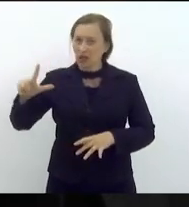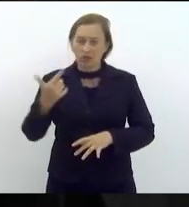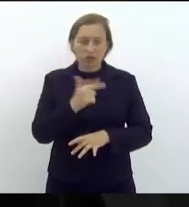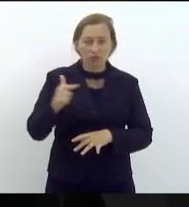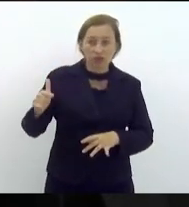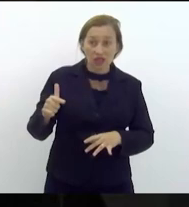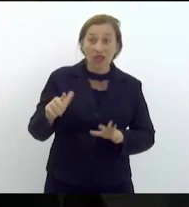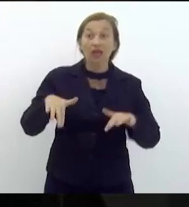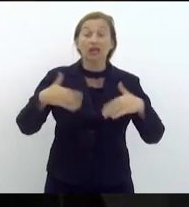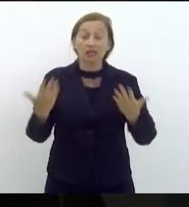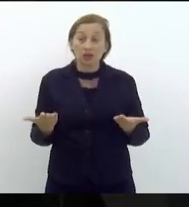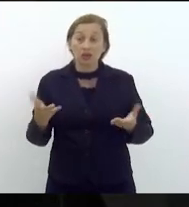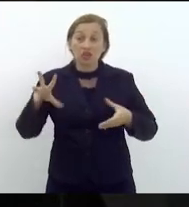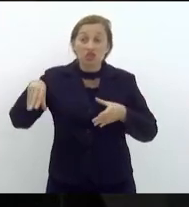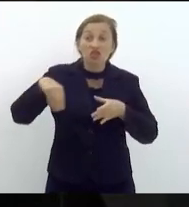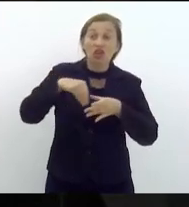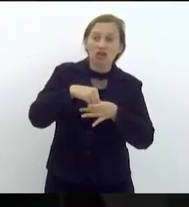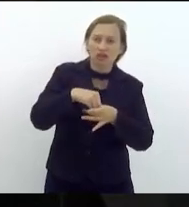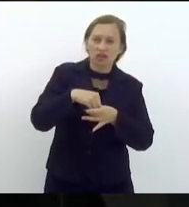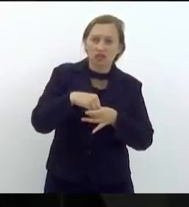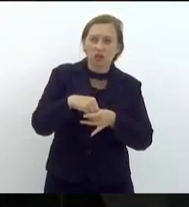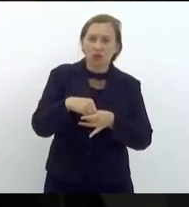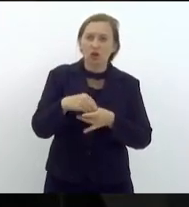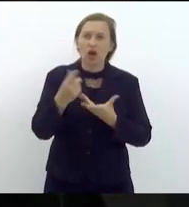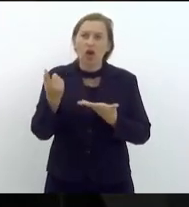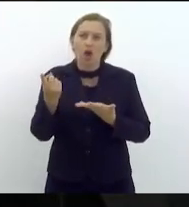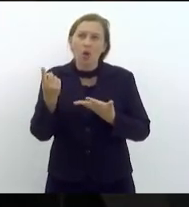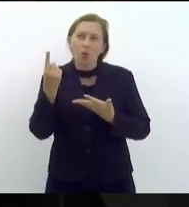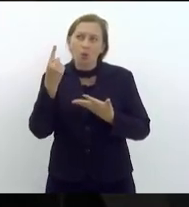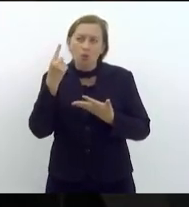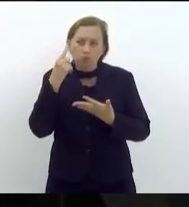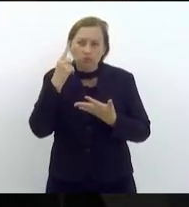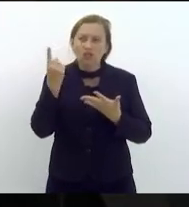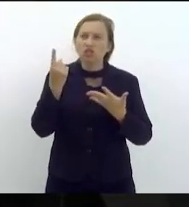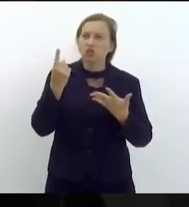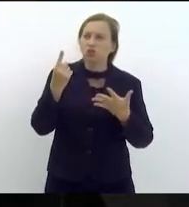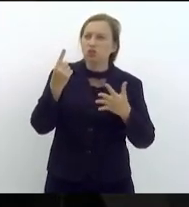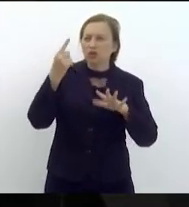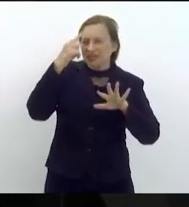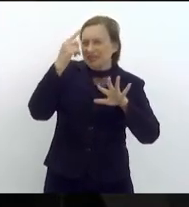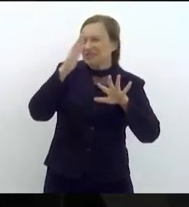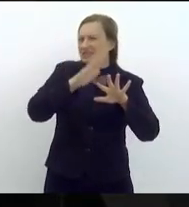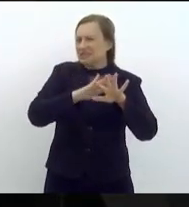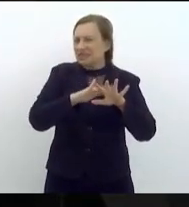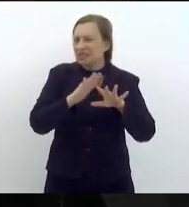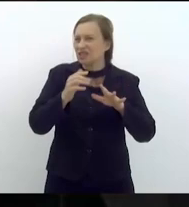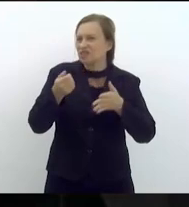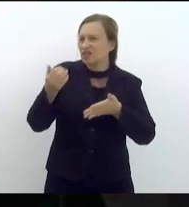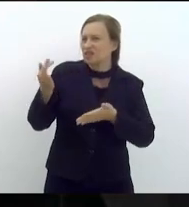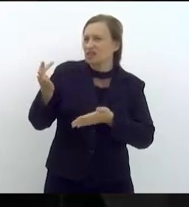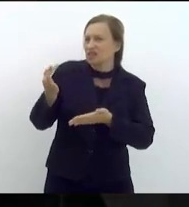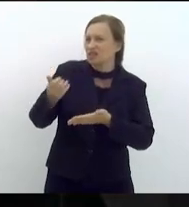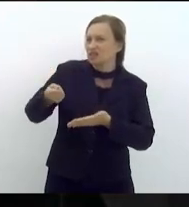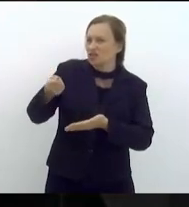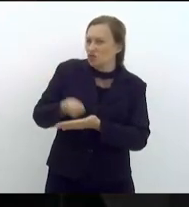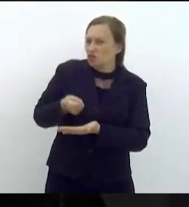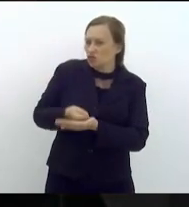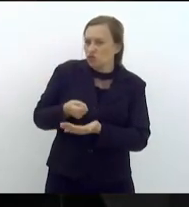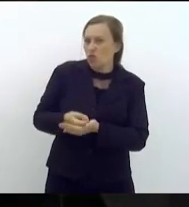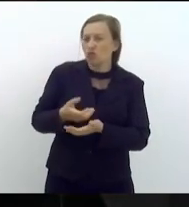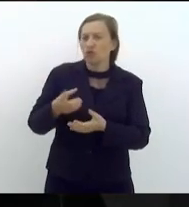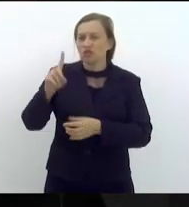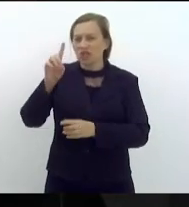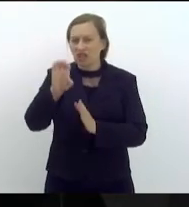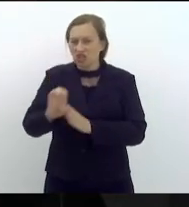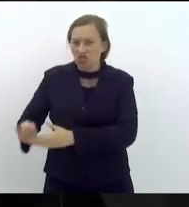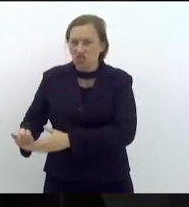aí a gente adentra efetivamente ao aspecto Porque toda lógica e toda a tentativa que a esquerda tenta impor é